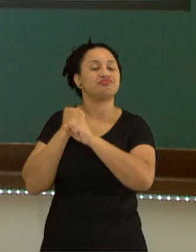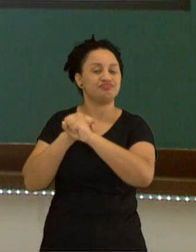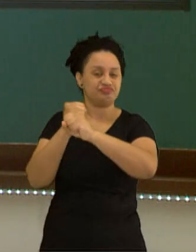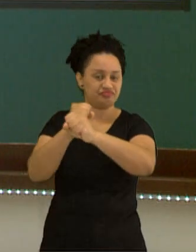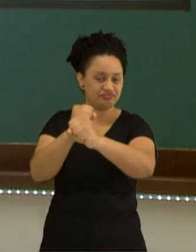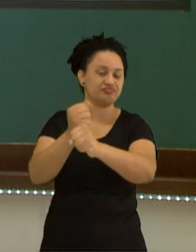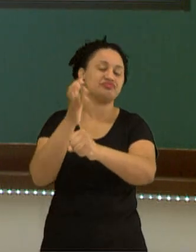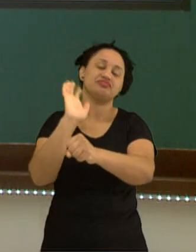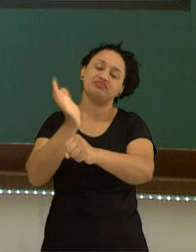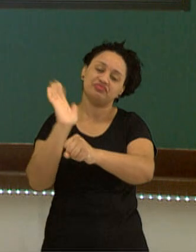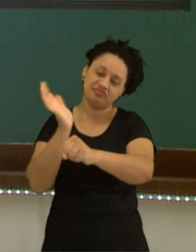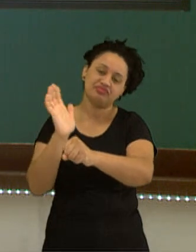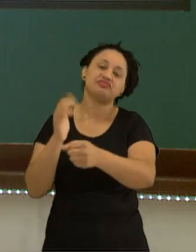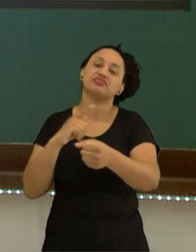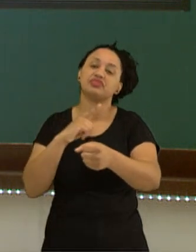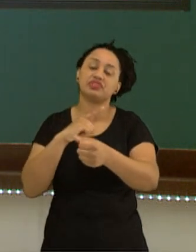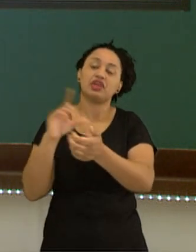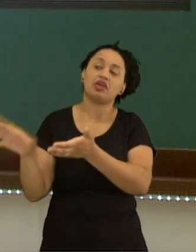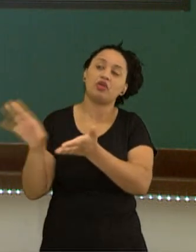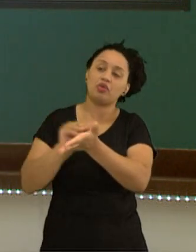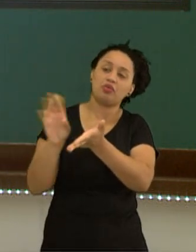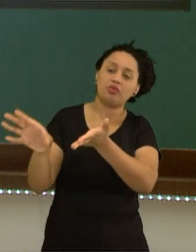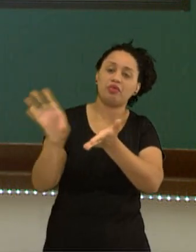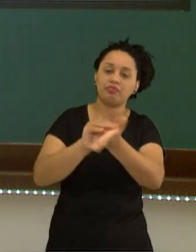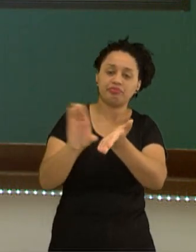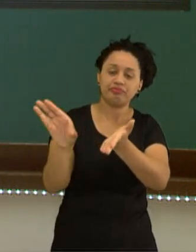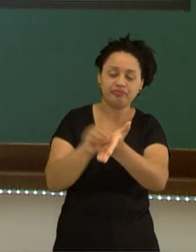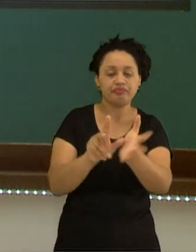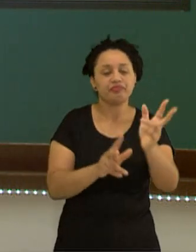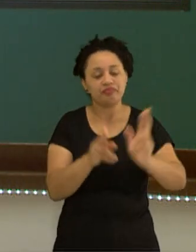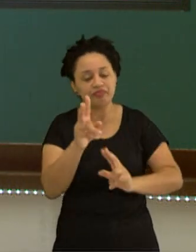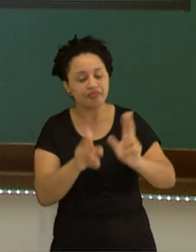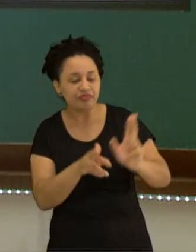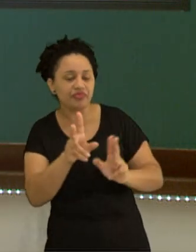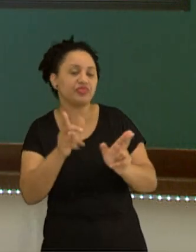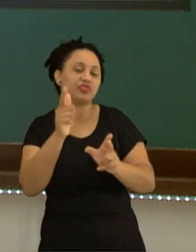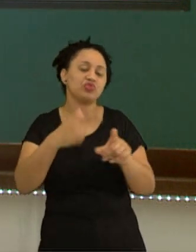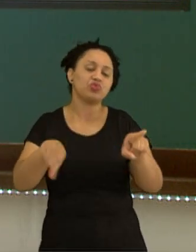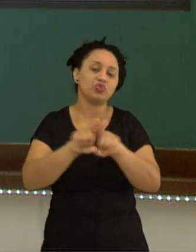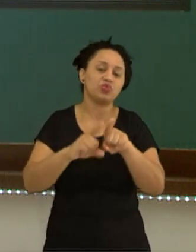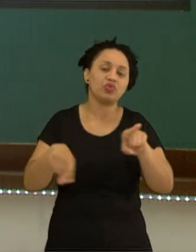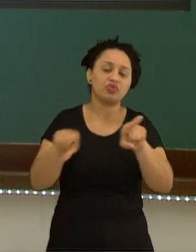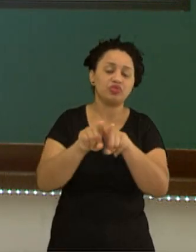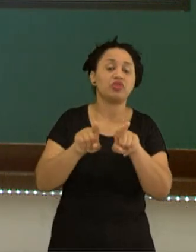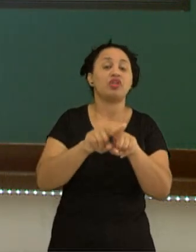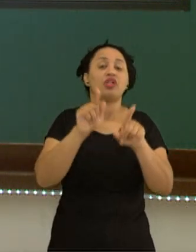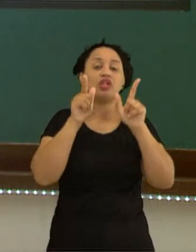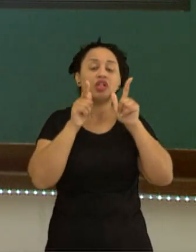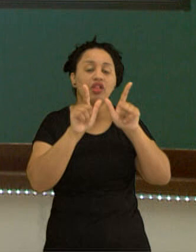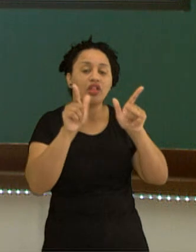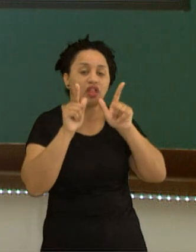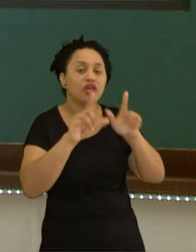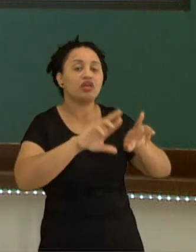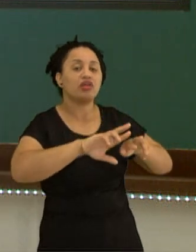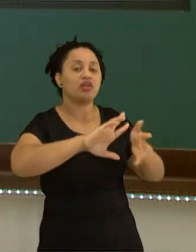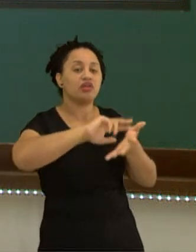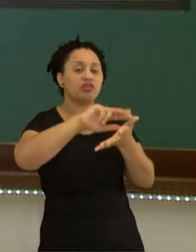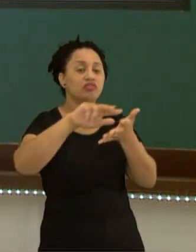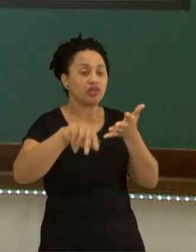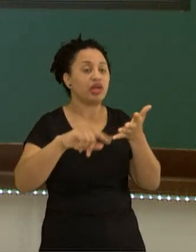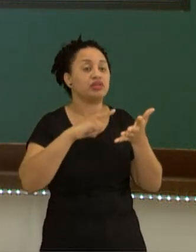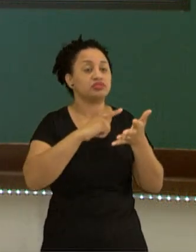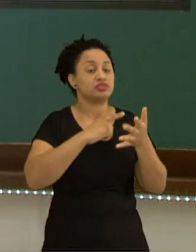ela resiste ao tempo. Ela é copiada, ela é editada várias vezes, em vários idiomas, e tem versões tanto